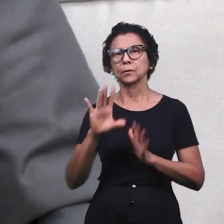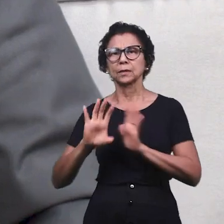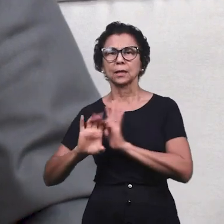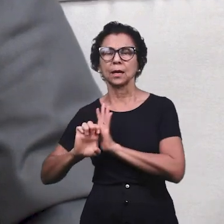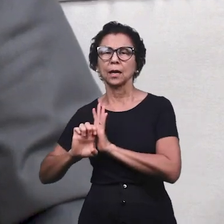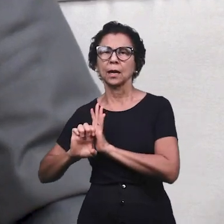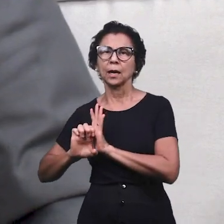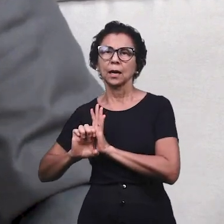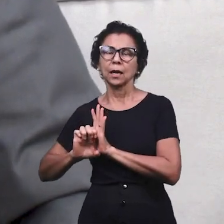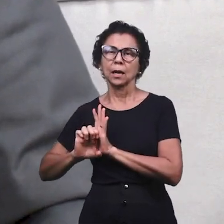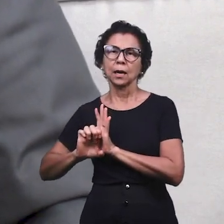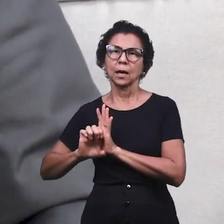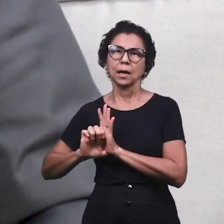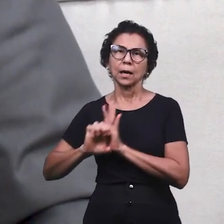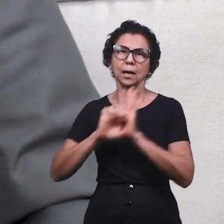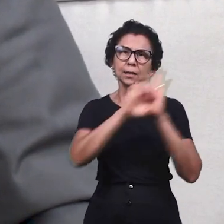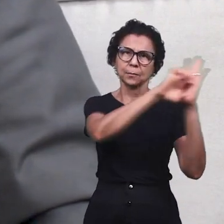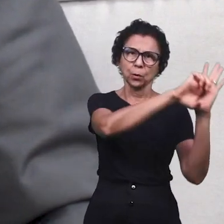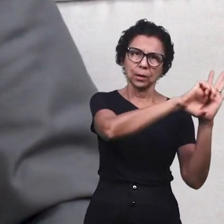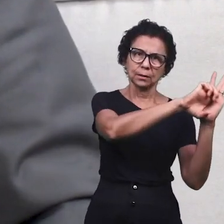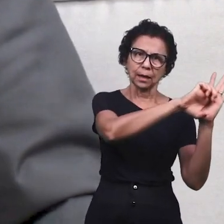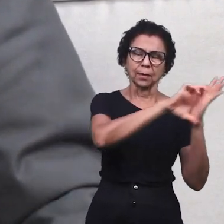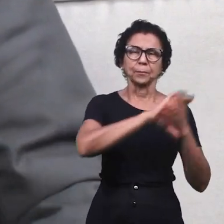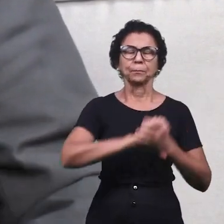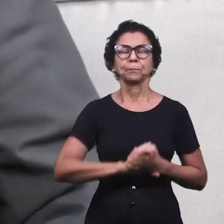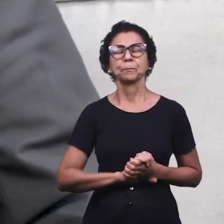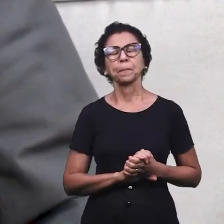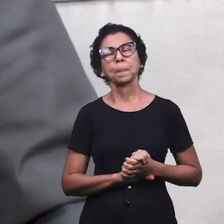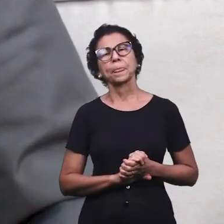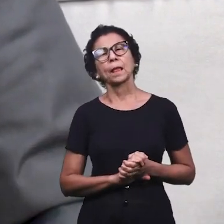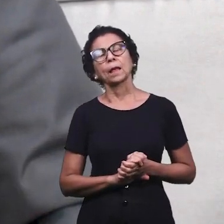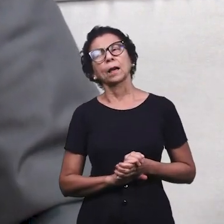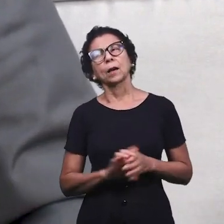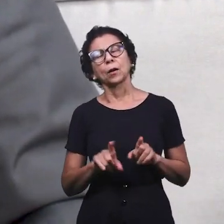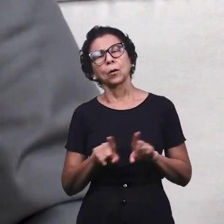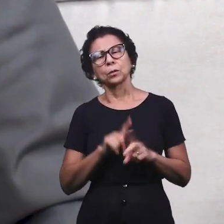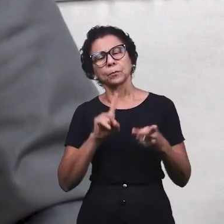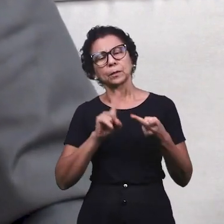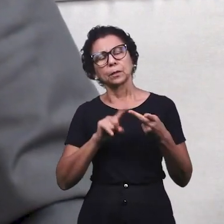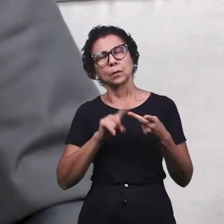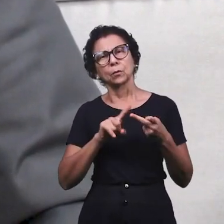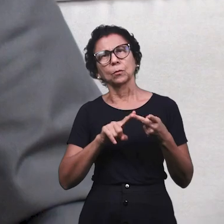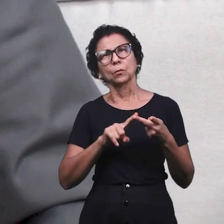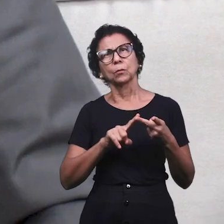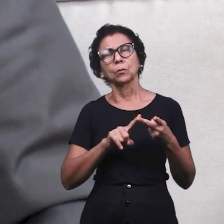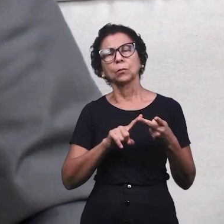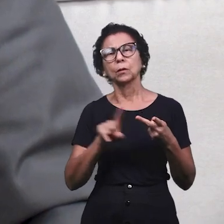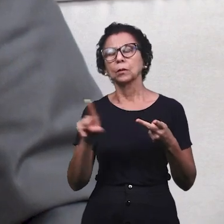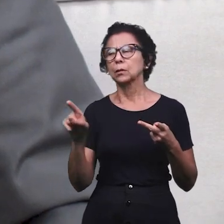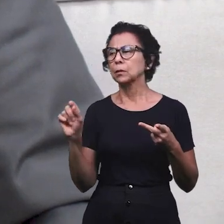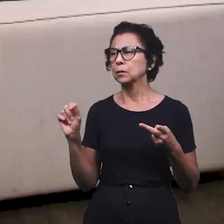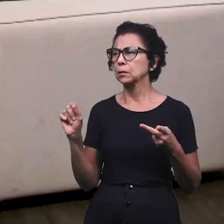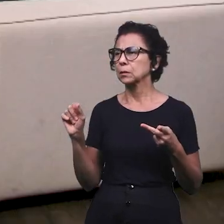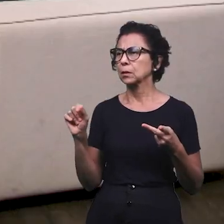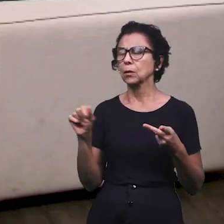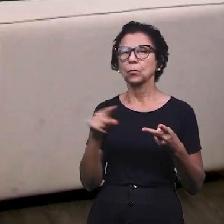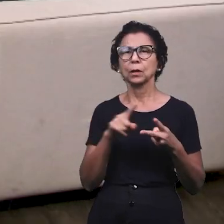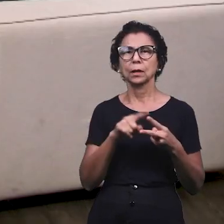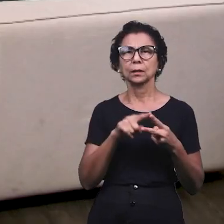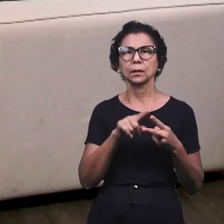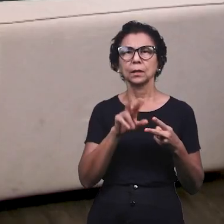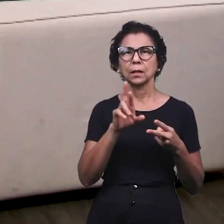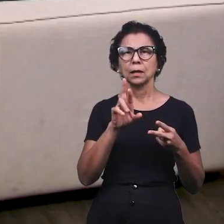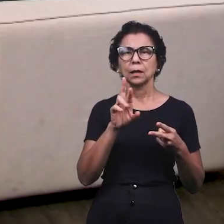importação. Ou um radar limitado, você vai precisar reunir mais alguns documentos. Necessariamente você vai precisar... Radar, então, é uma